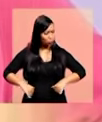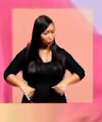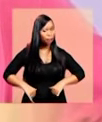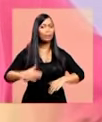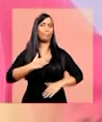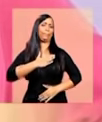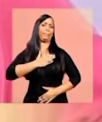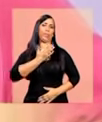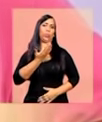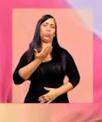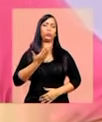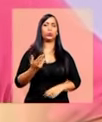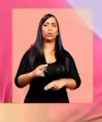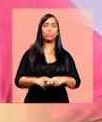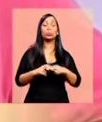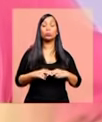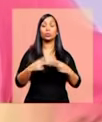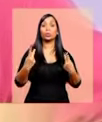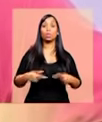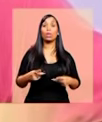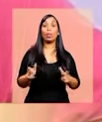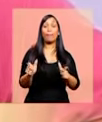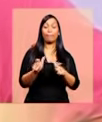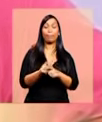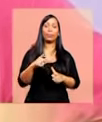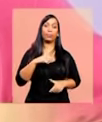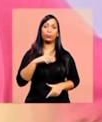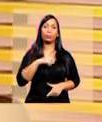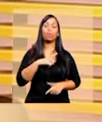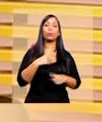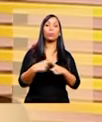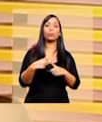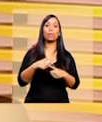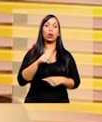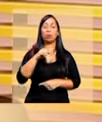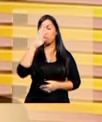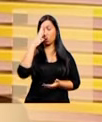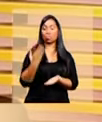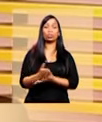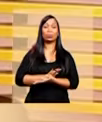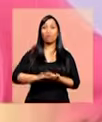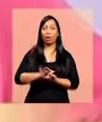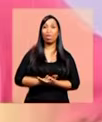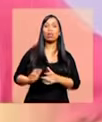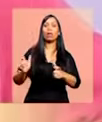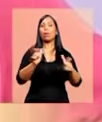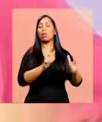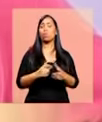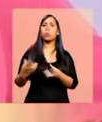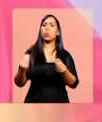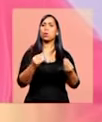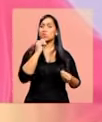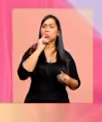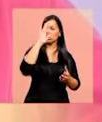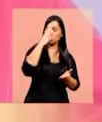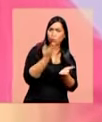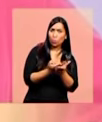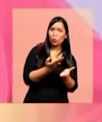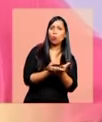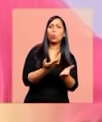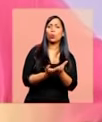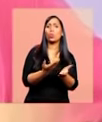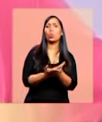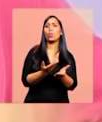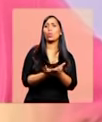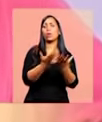sofri esse tipo de preconceito pelo fato de ser minoria, né, pelo fato de ser ateu, em muitos lugares. Inclusive escolas